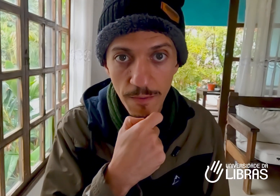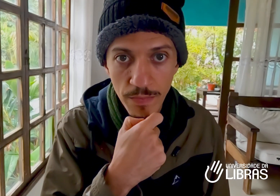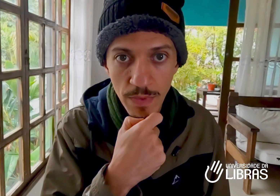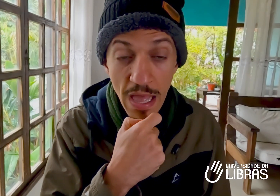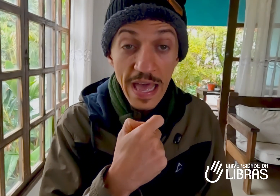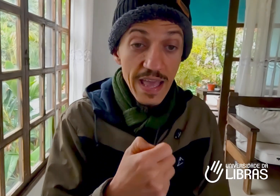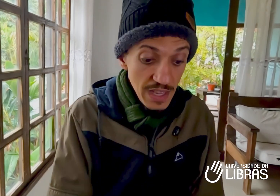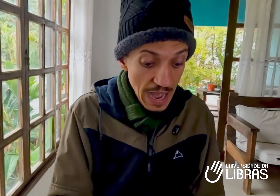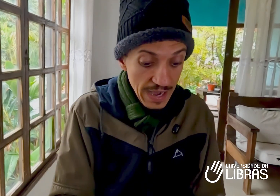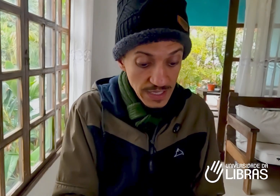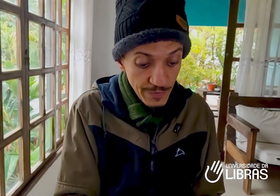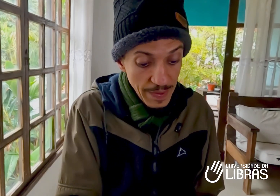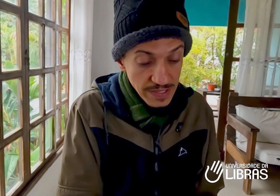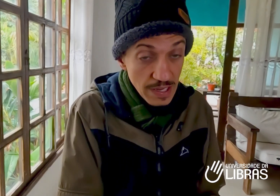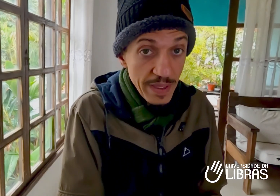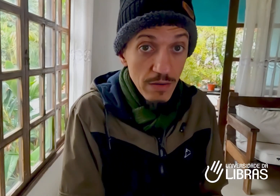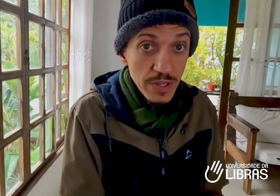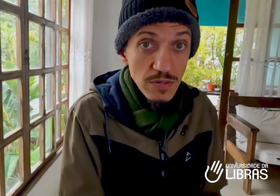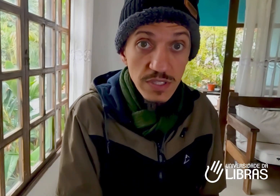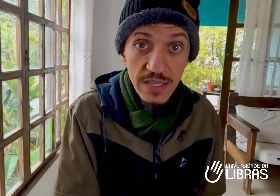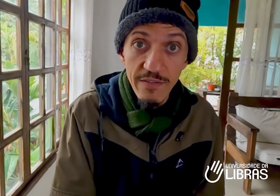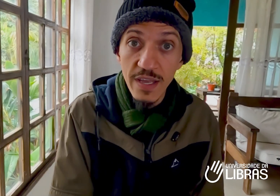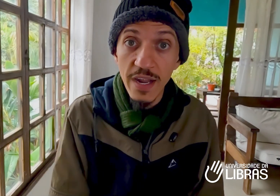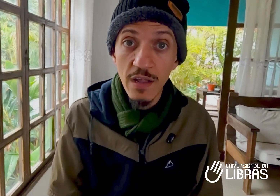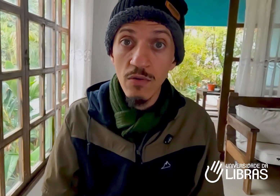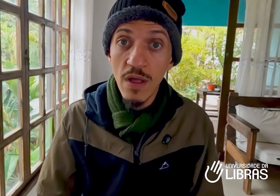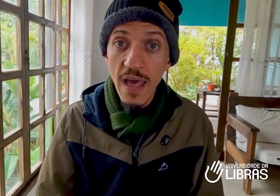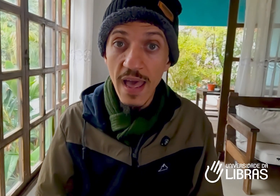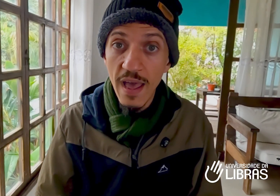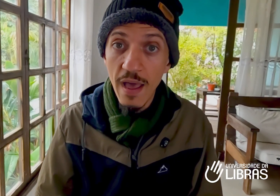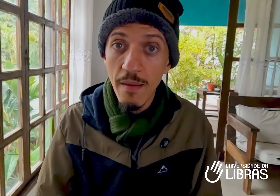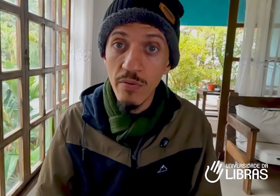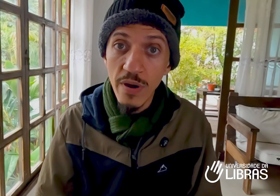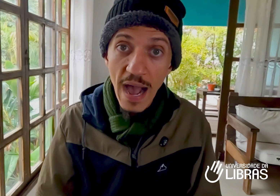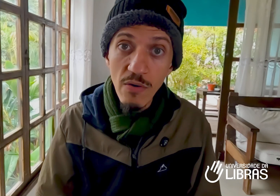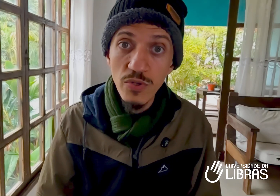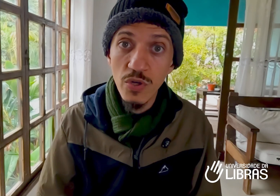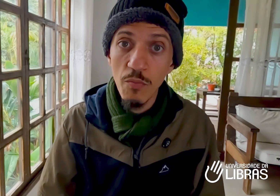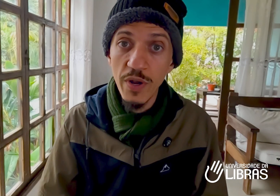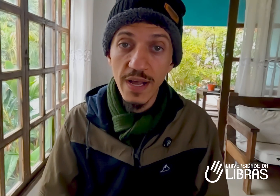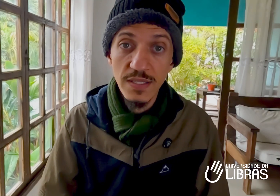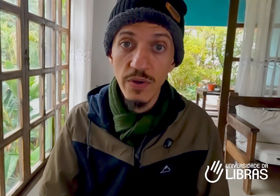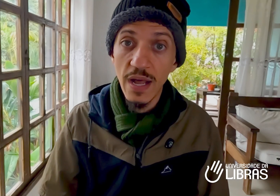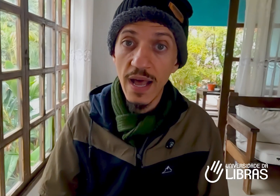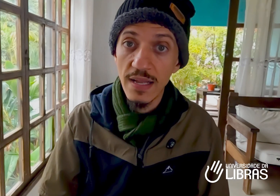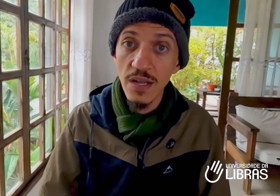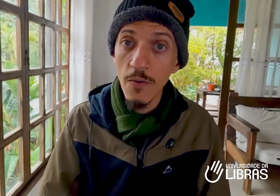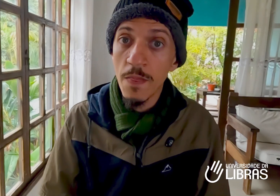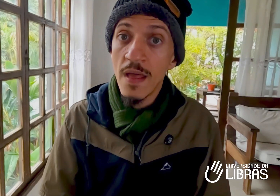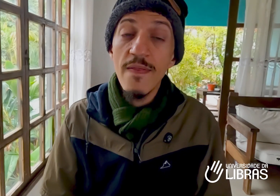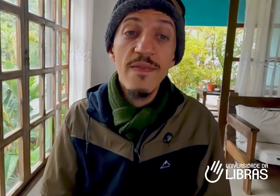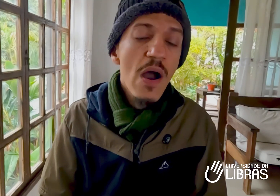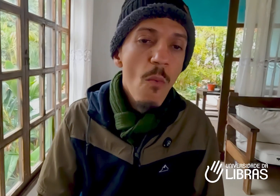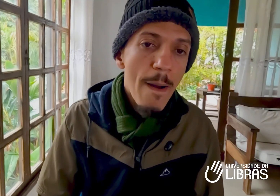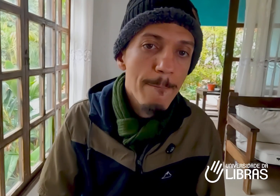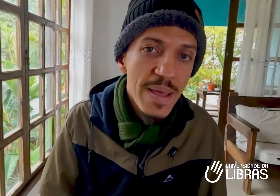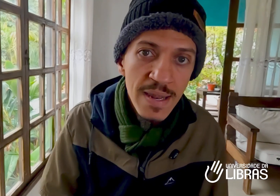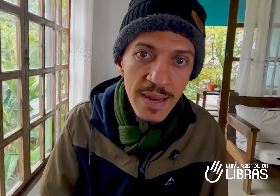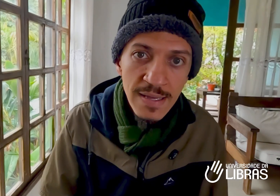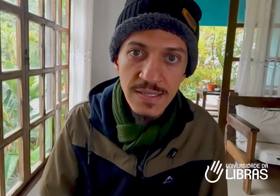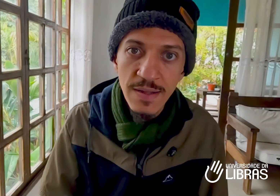interação. E a Kátia foi percebendo que isso já estava criando buracos de comunicação e na relação,